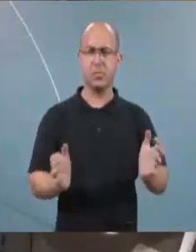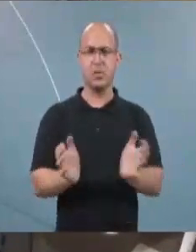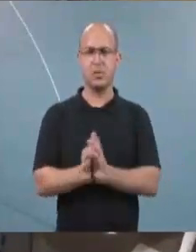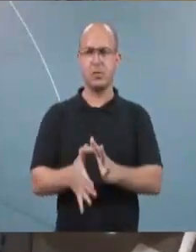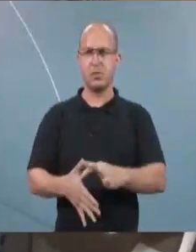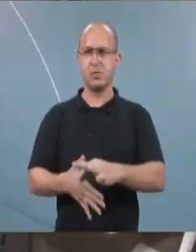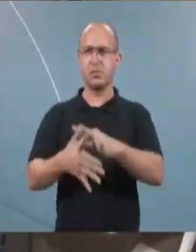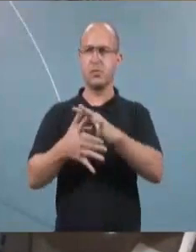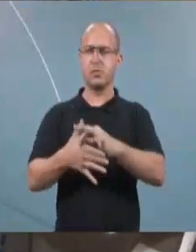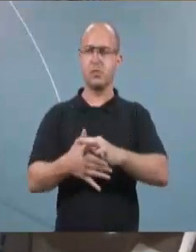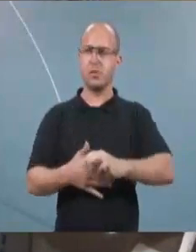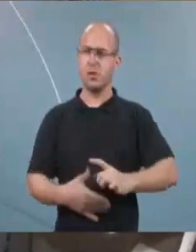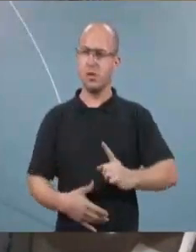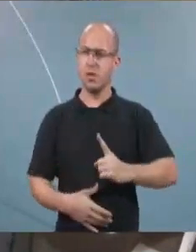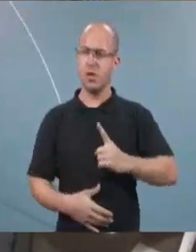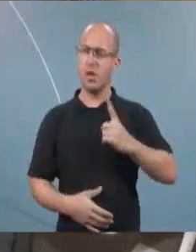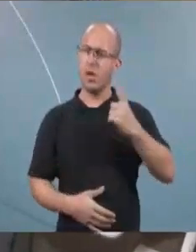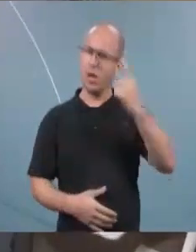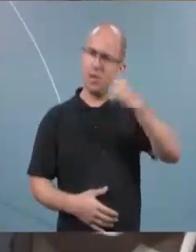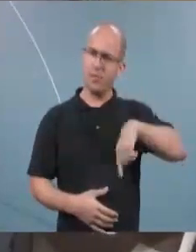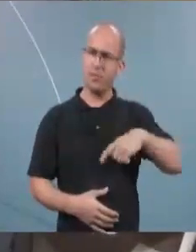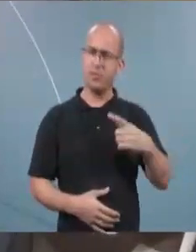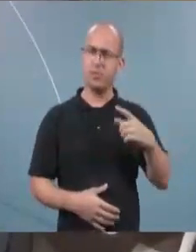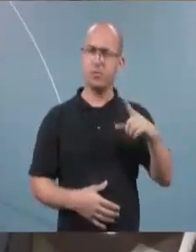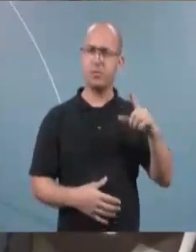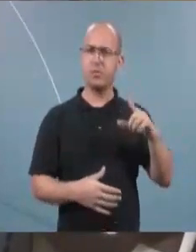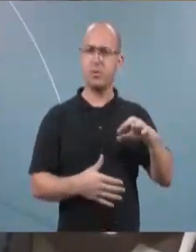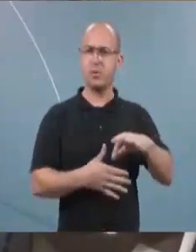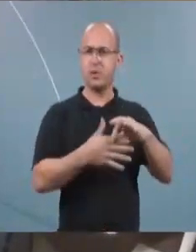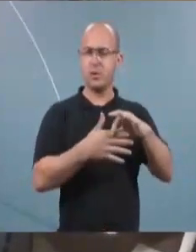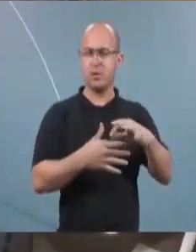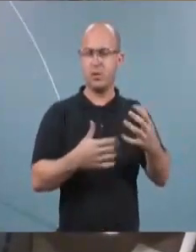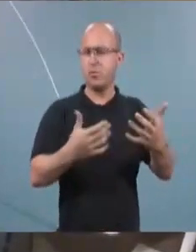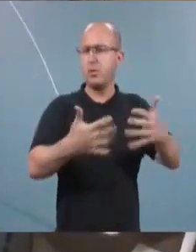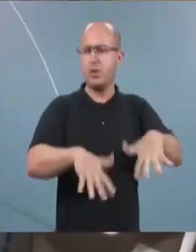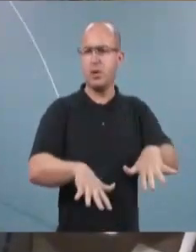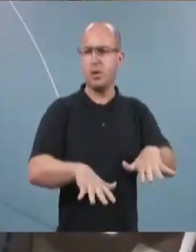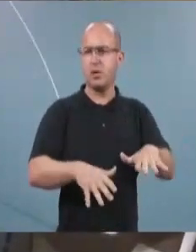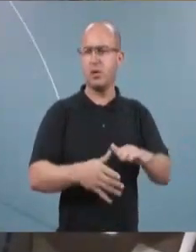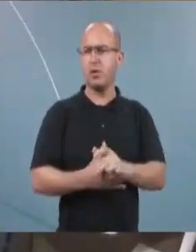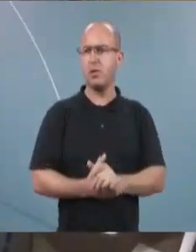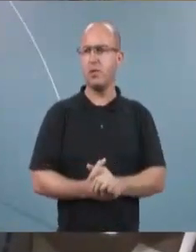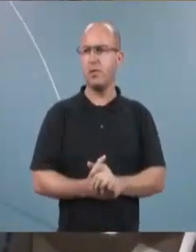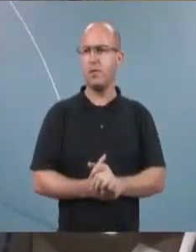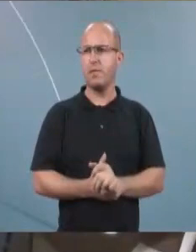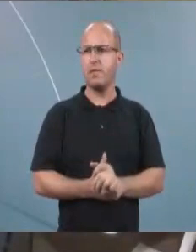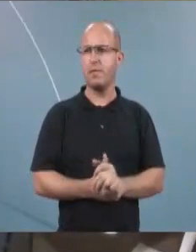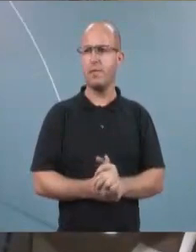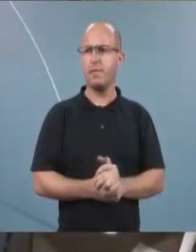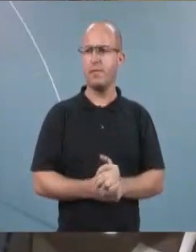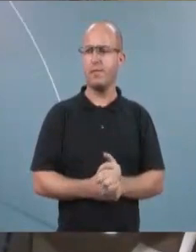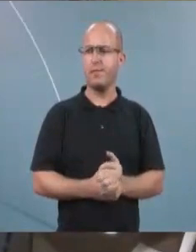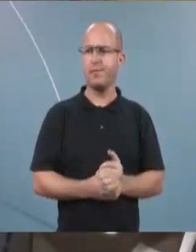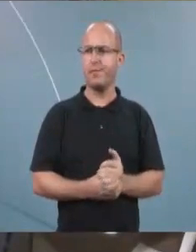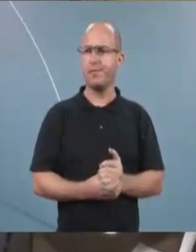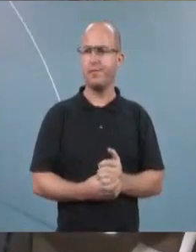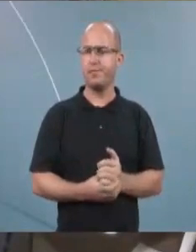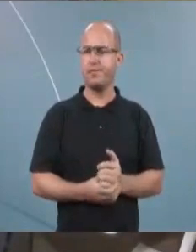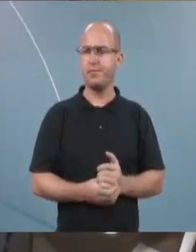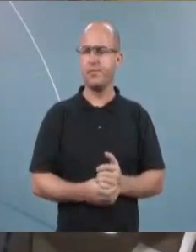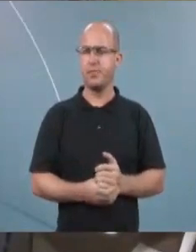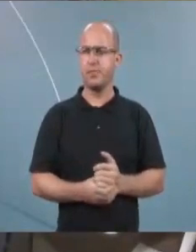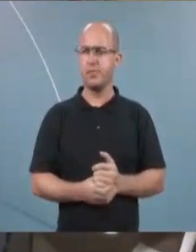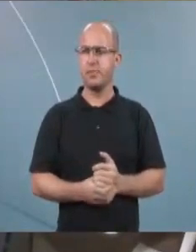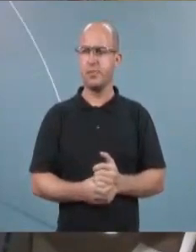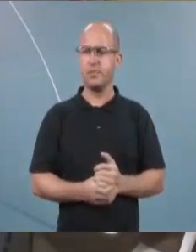líderes eu fui uma Líder que disse que não queria que levasse a decisão de audiências